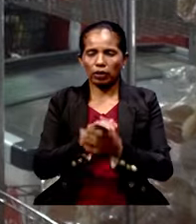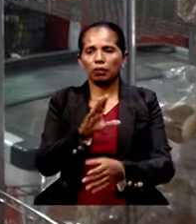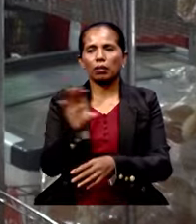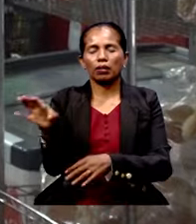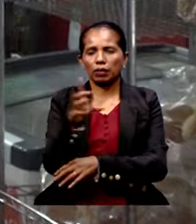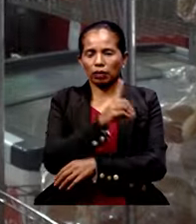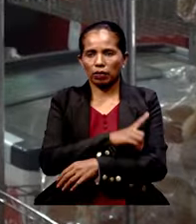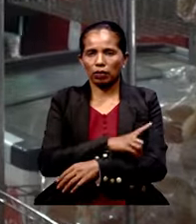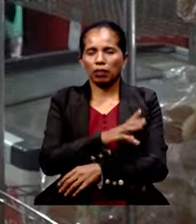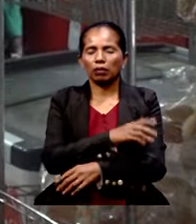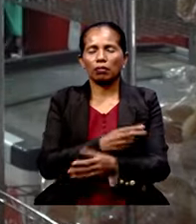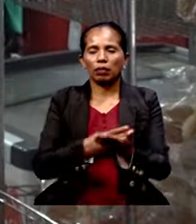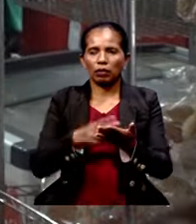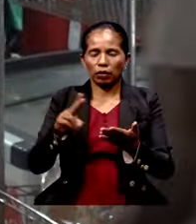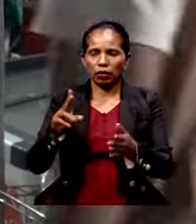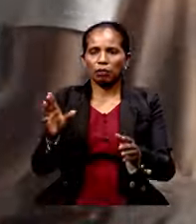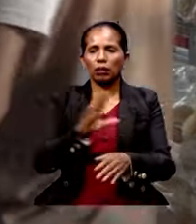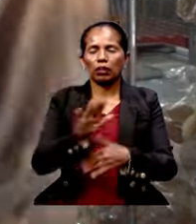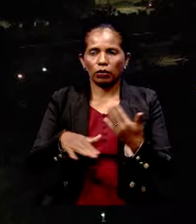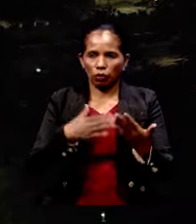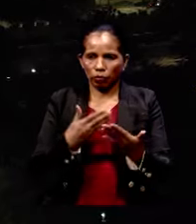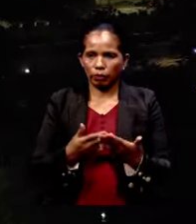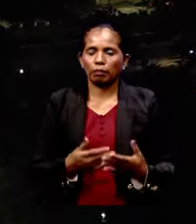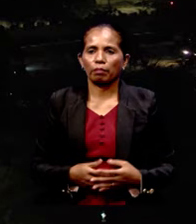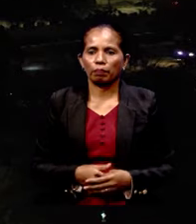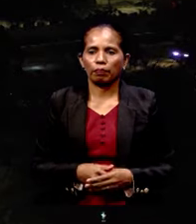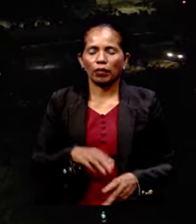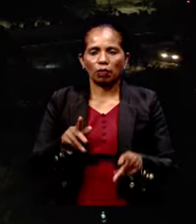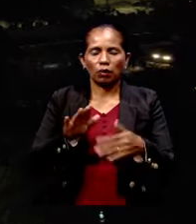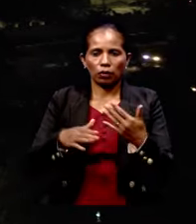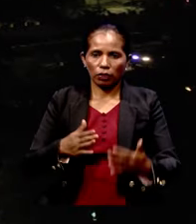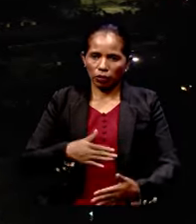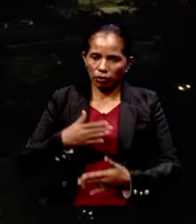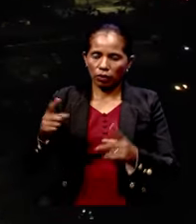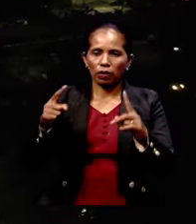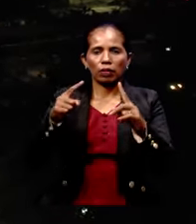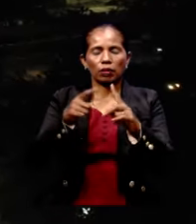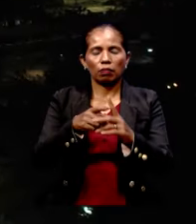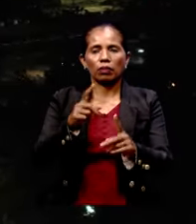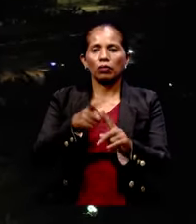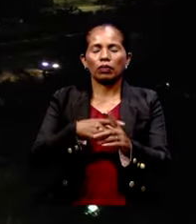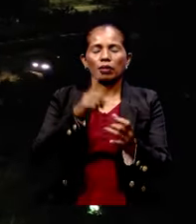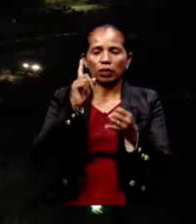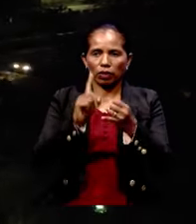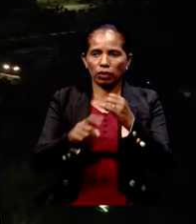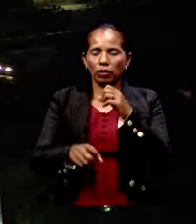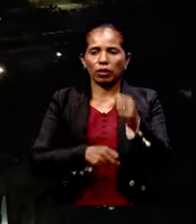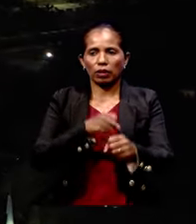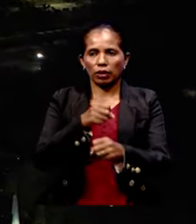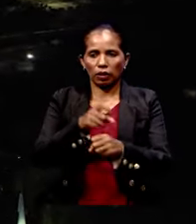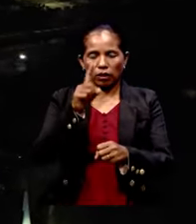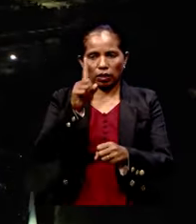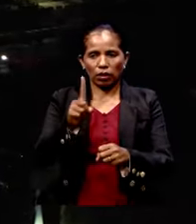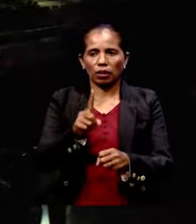i feliz de ana novo ba ita hotu. Ema hotu ak solok banyira tamona ba fulan iku susitinan ida